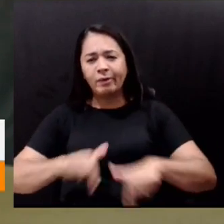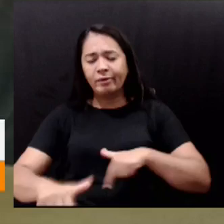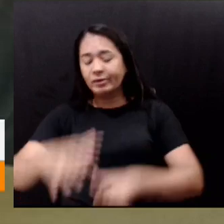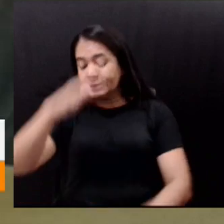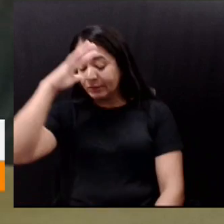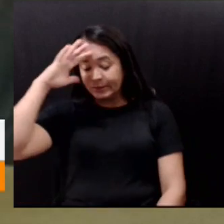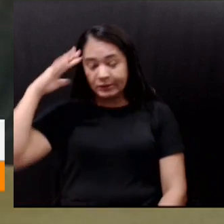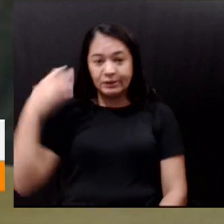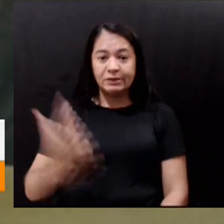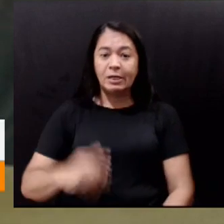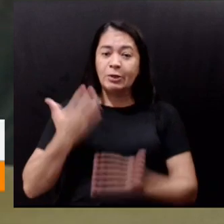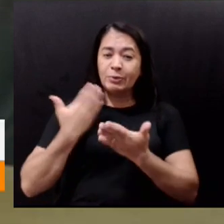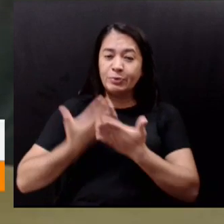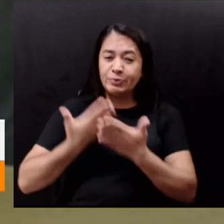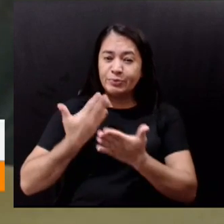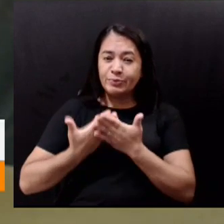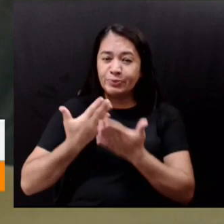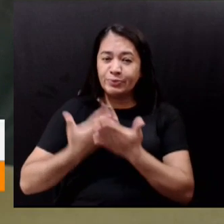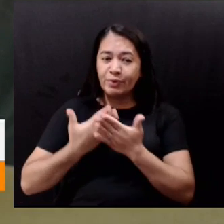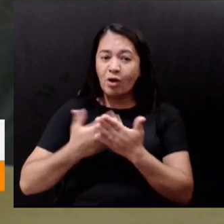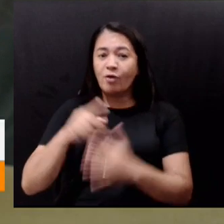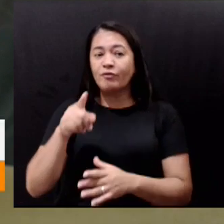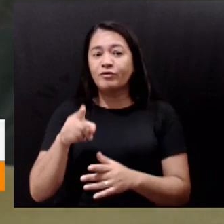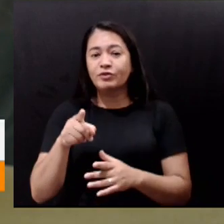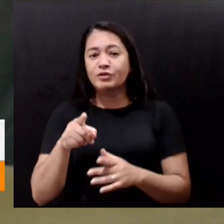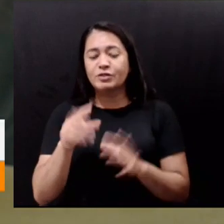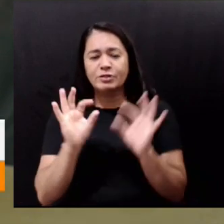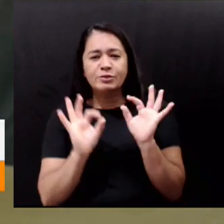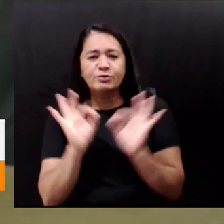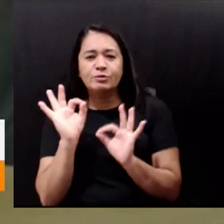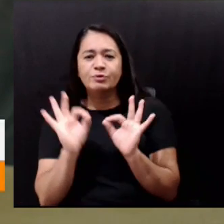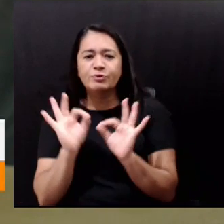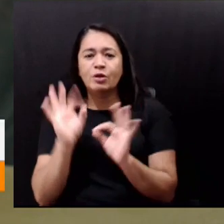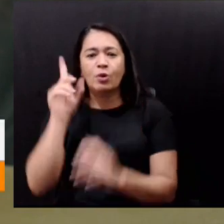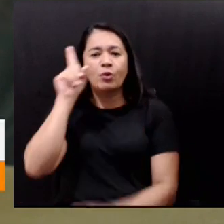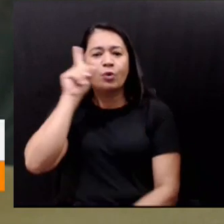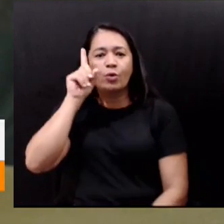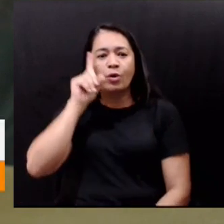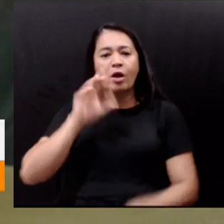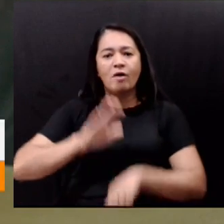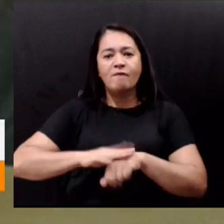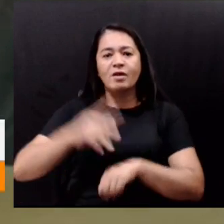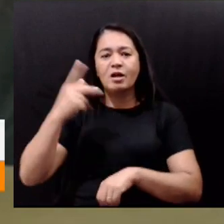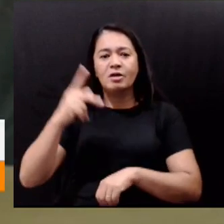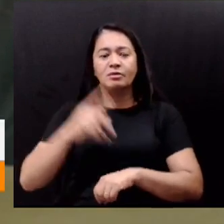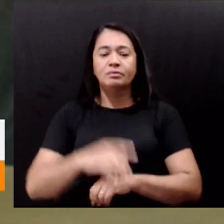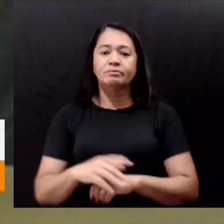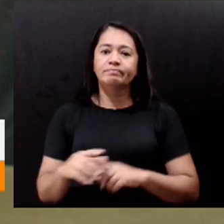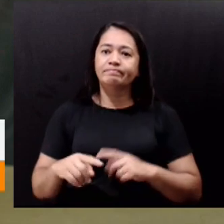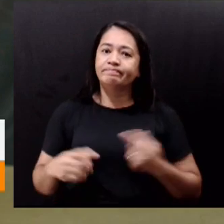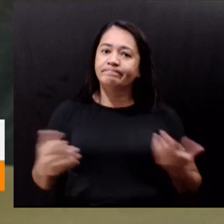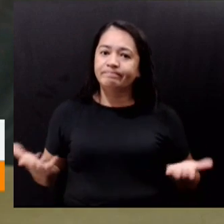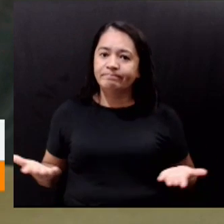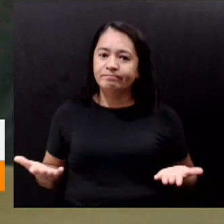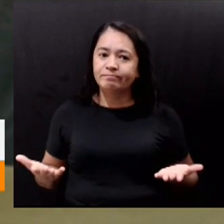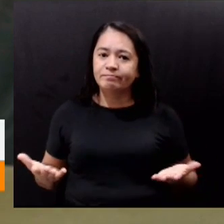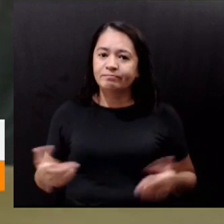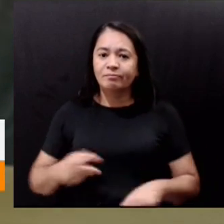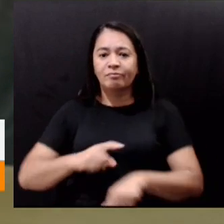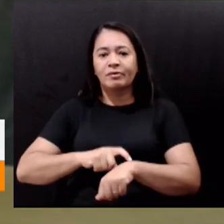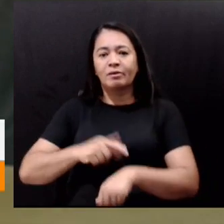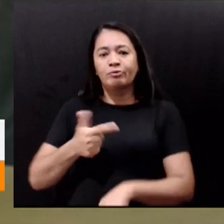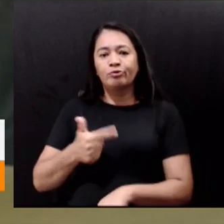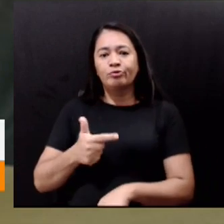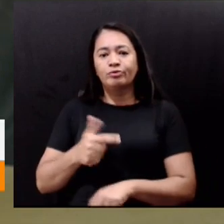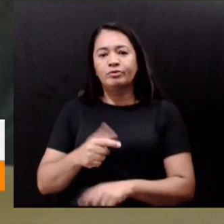estuda, você está lá, tem o seu planejamento diário, faz a sua rotina, mas e aí não tem tempo para socialização. Por que